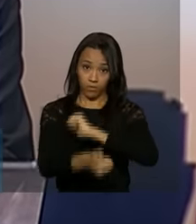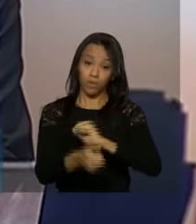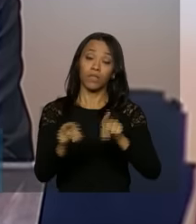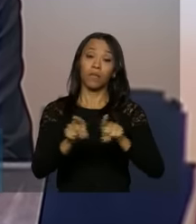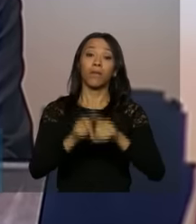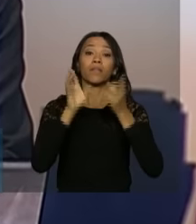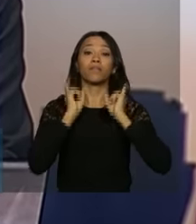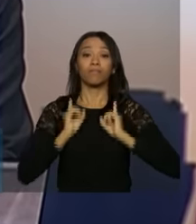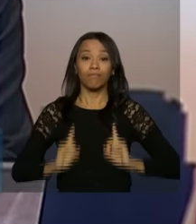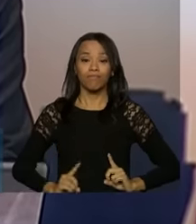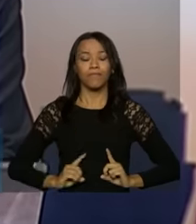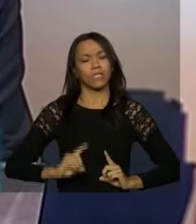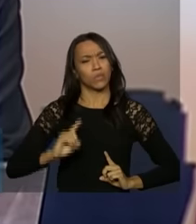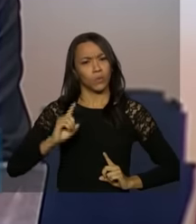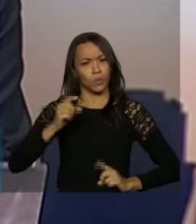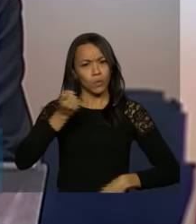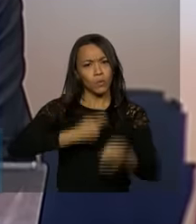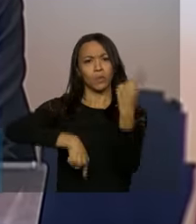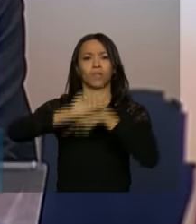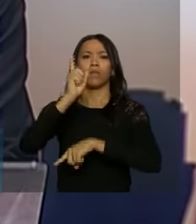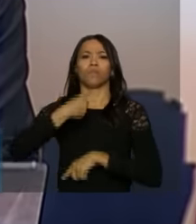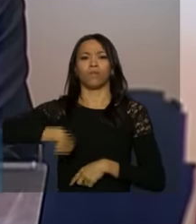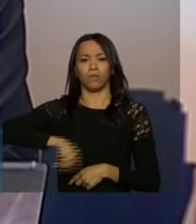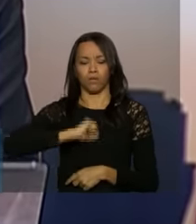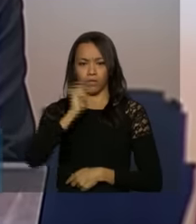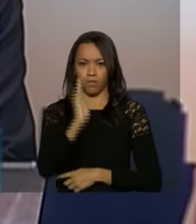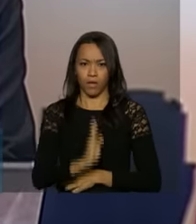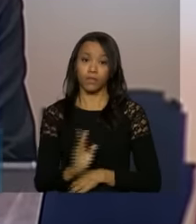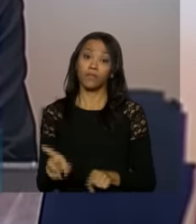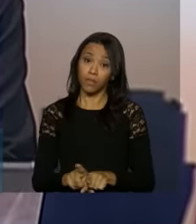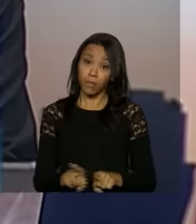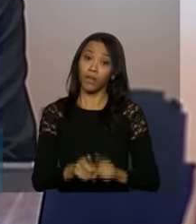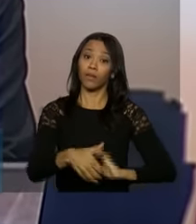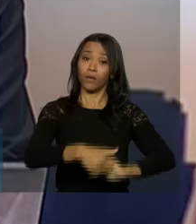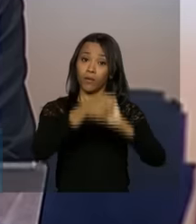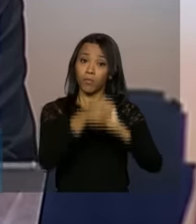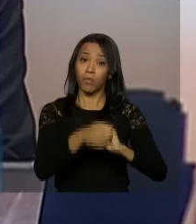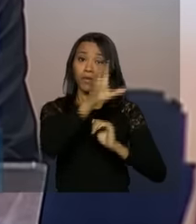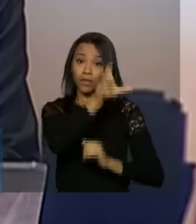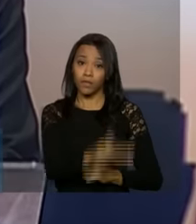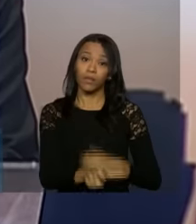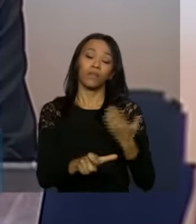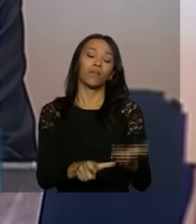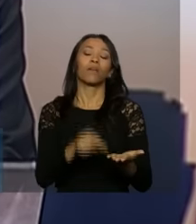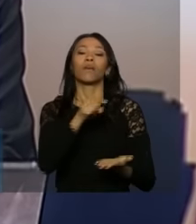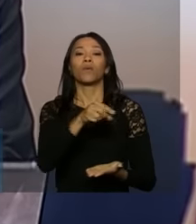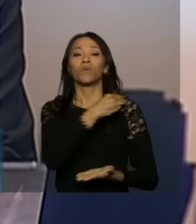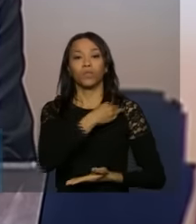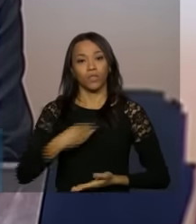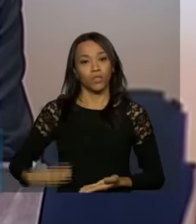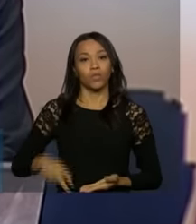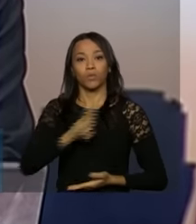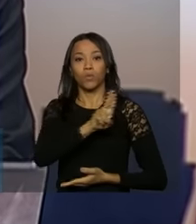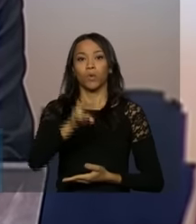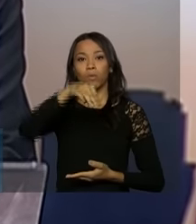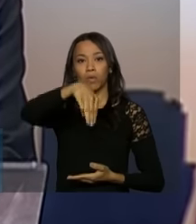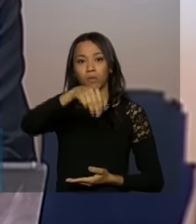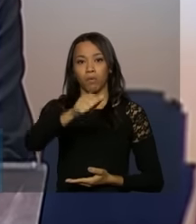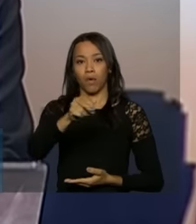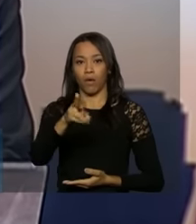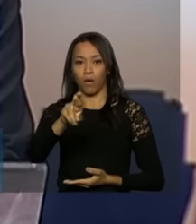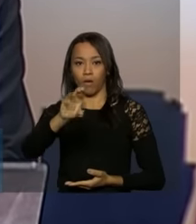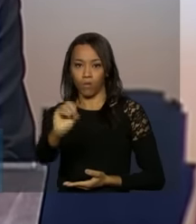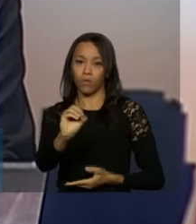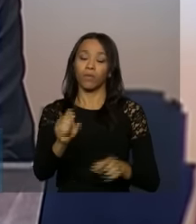um dos grandes sucessos do nosso país. Cumprimentar o nosso ministro das Relações Exteriores, Mauro Vieira,